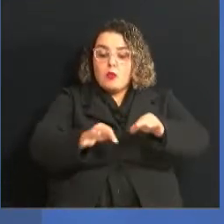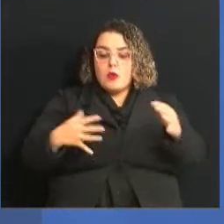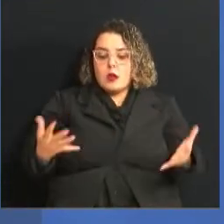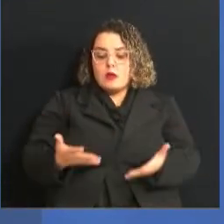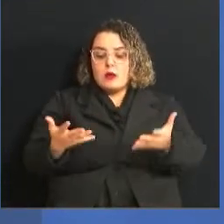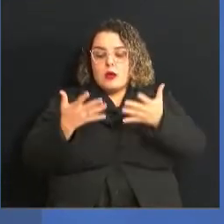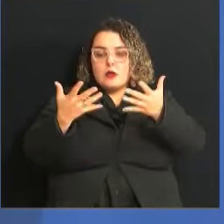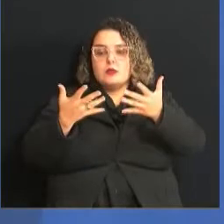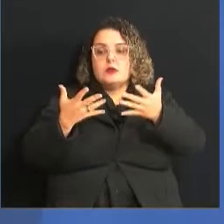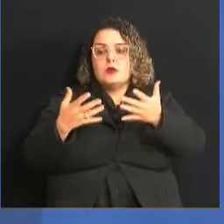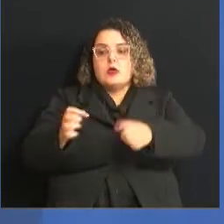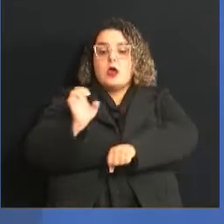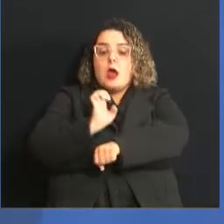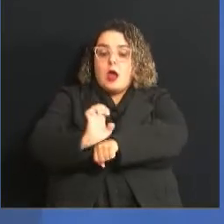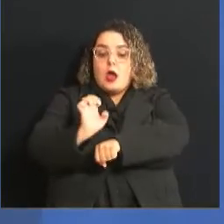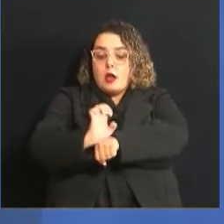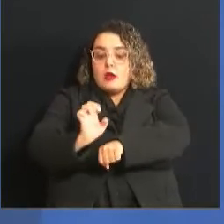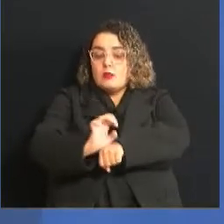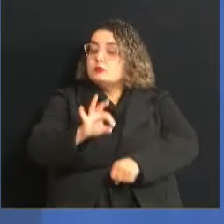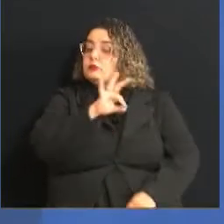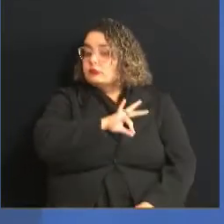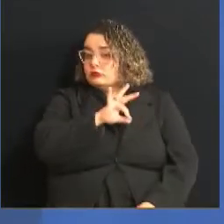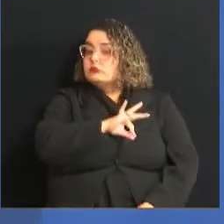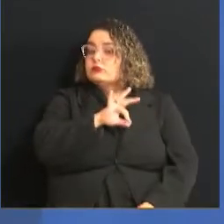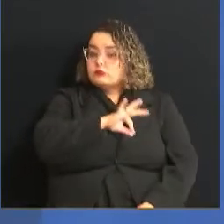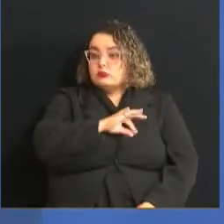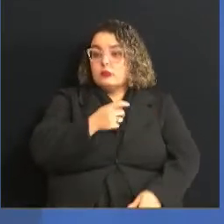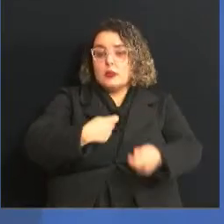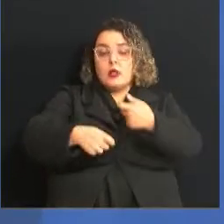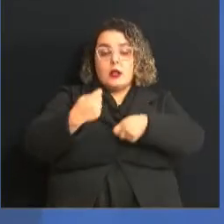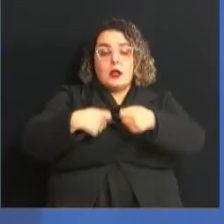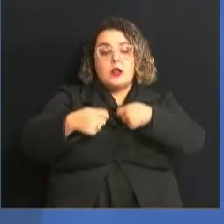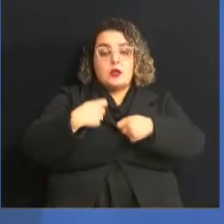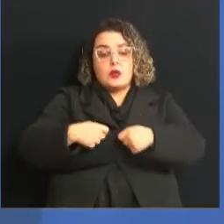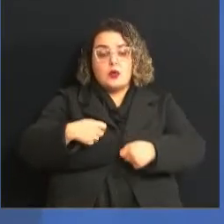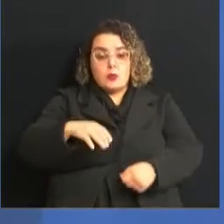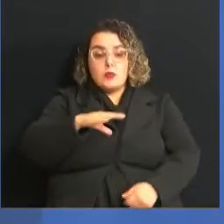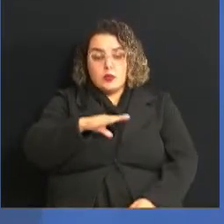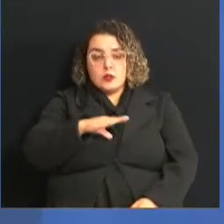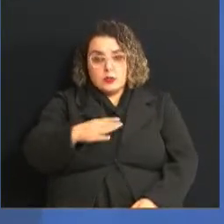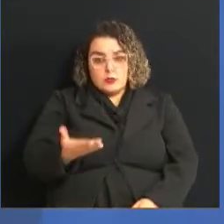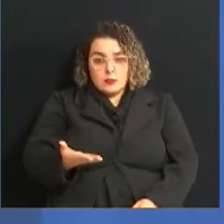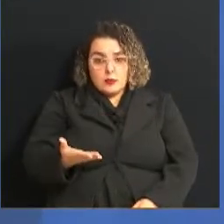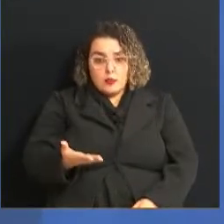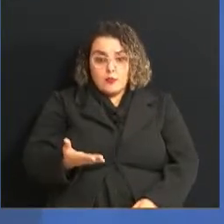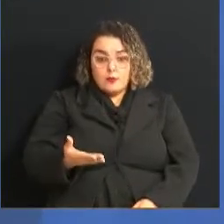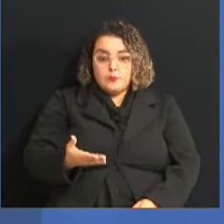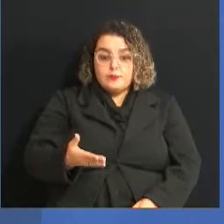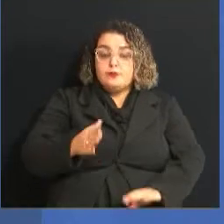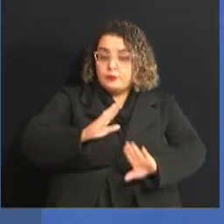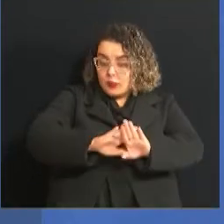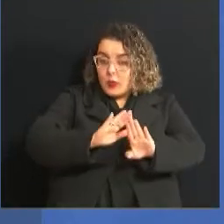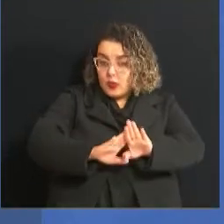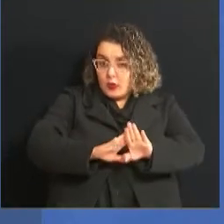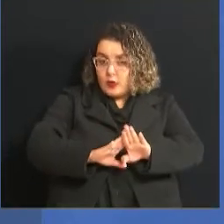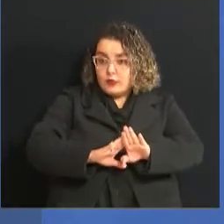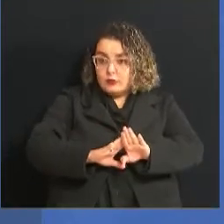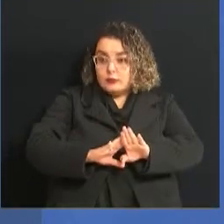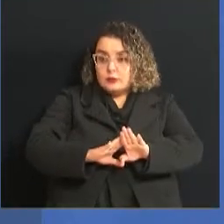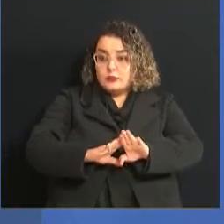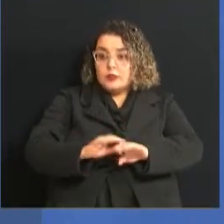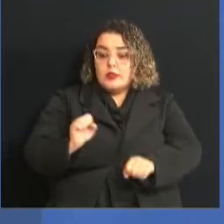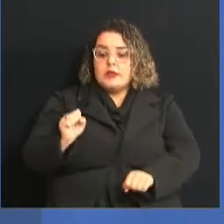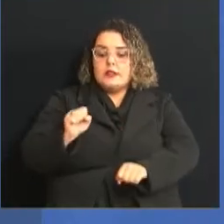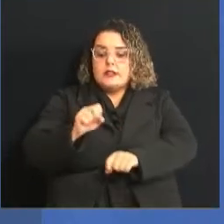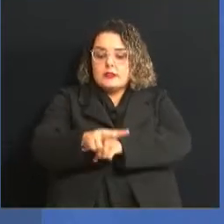ao estágio remunerado na administração municipal. A medida determina que deverão ser reservadas